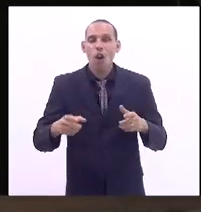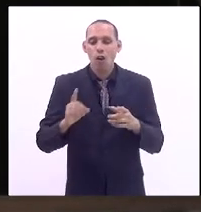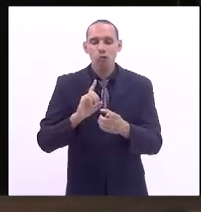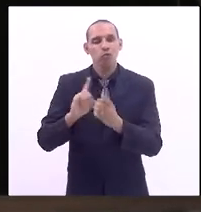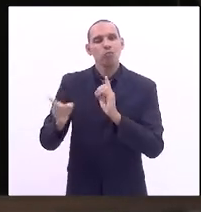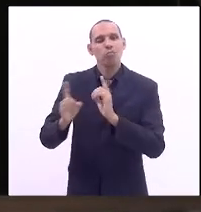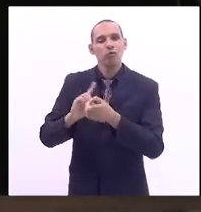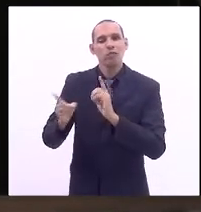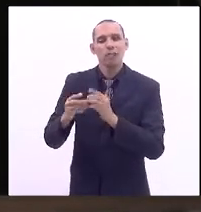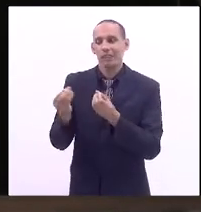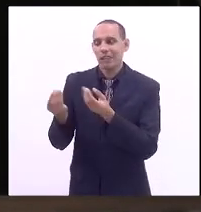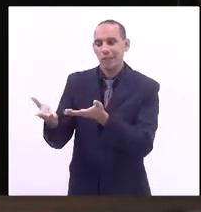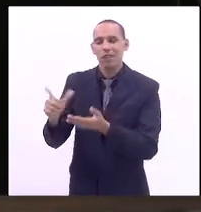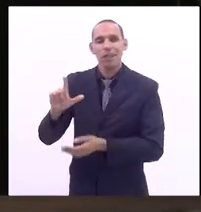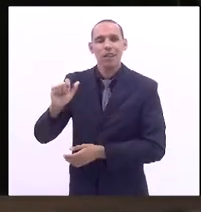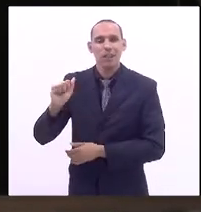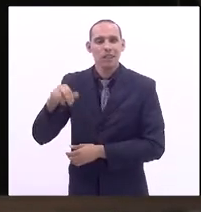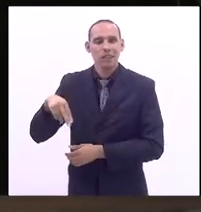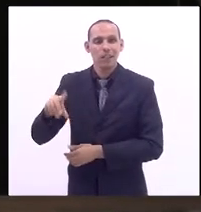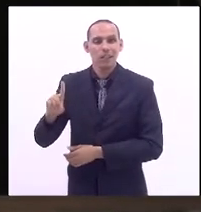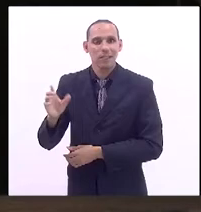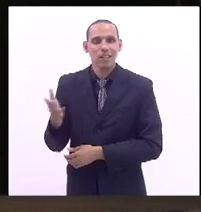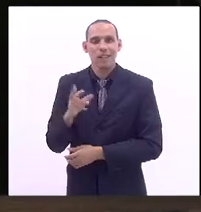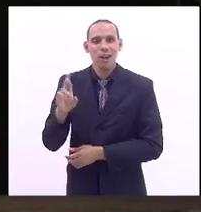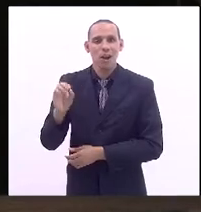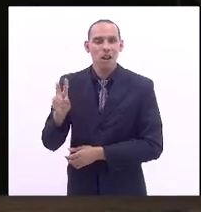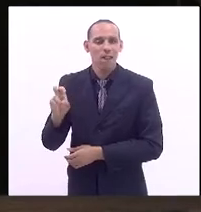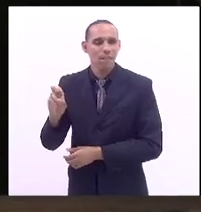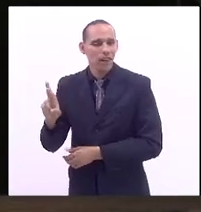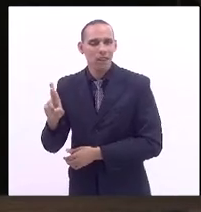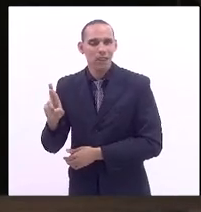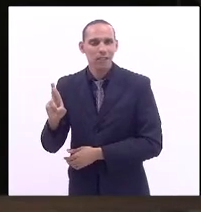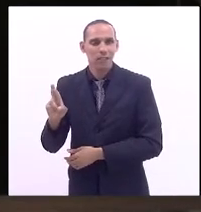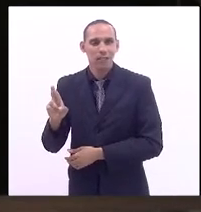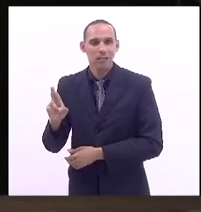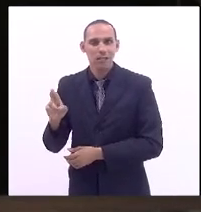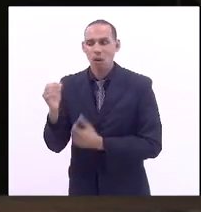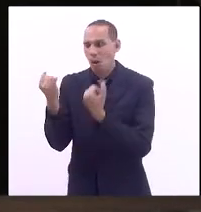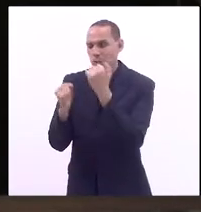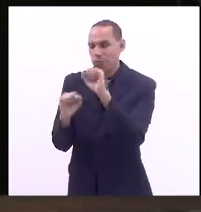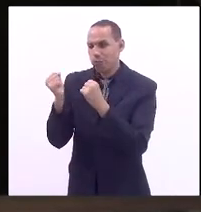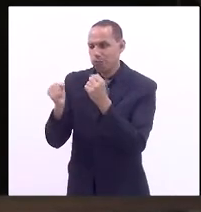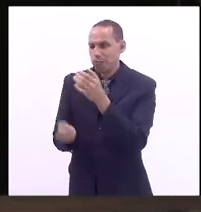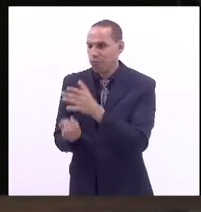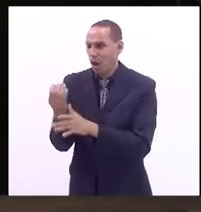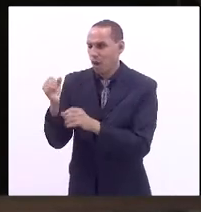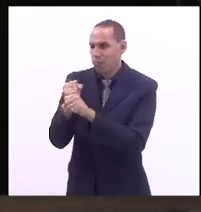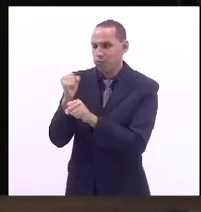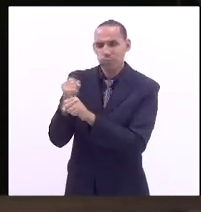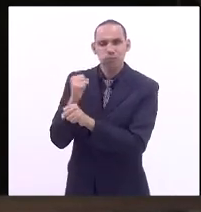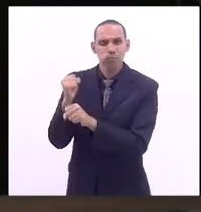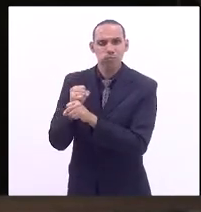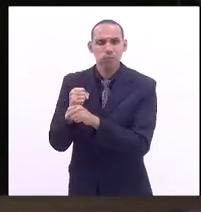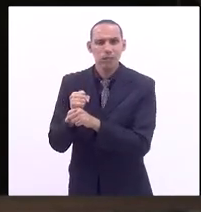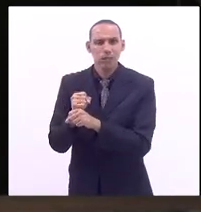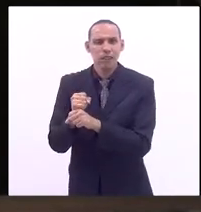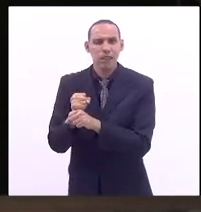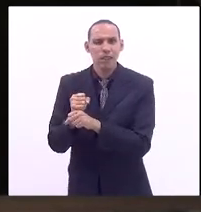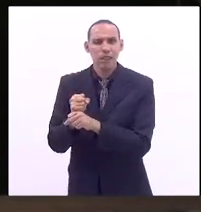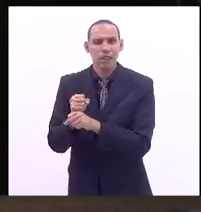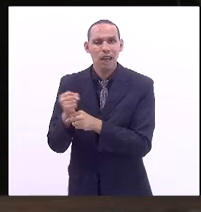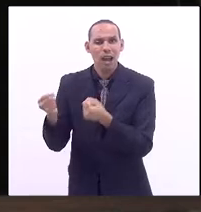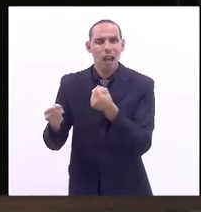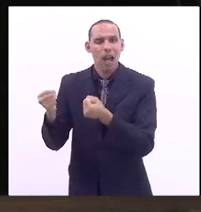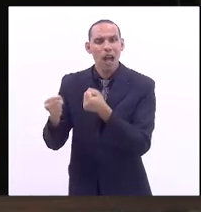para Land Rover Oi Paula resolveu construir lá mãe duas instalar uma fábrica de automóvel de graça